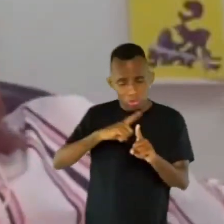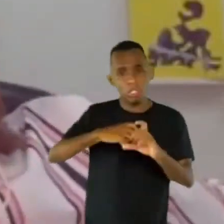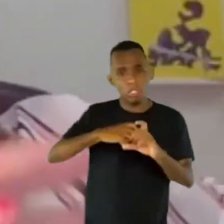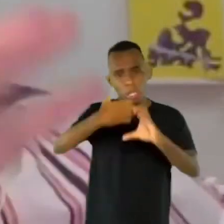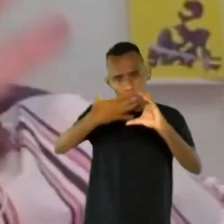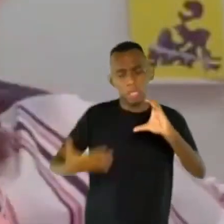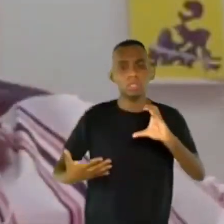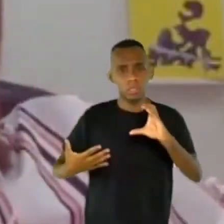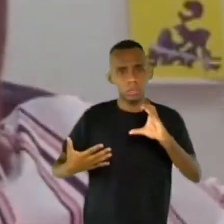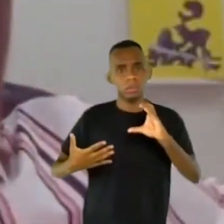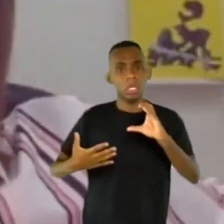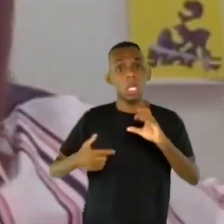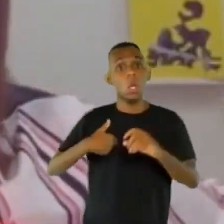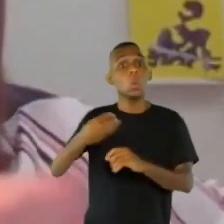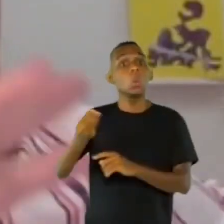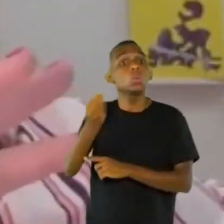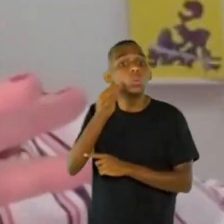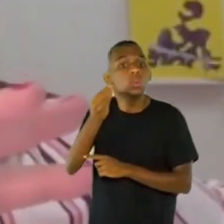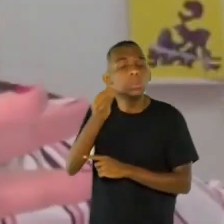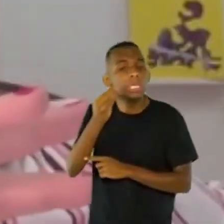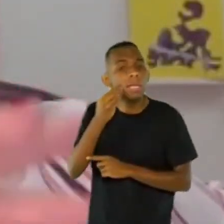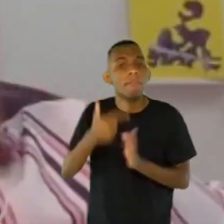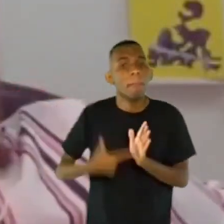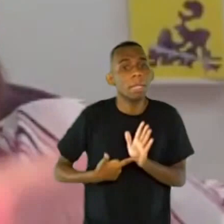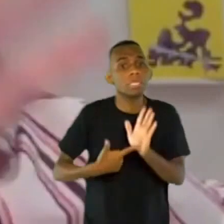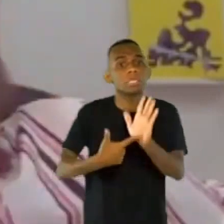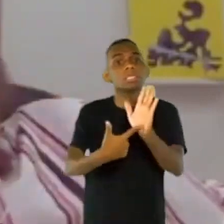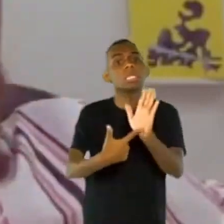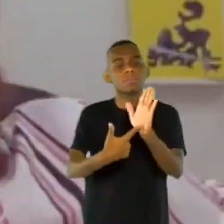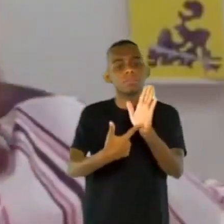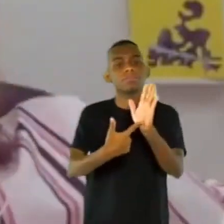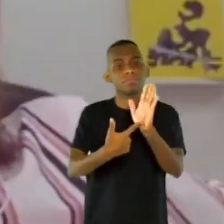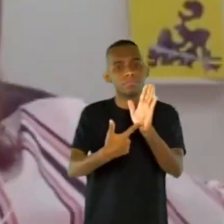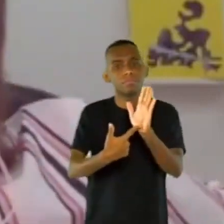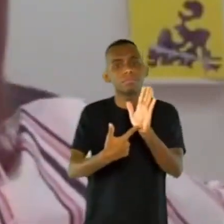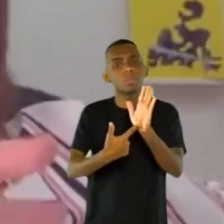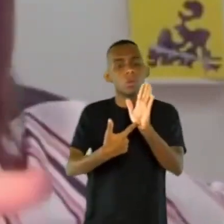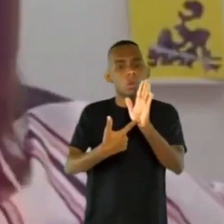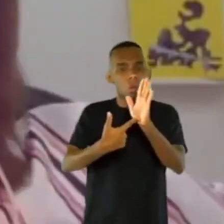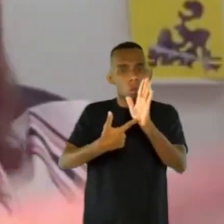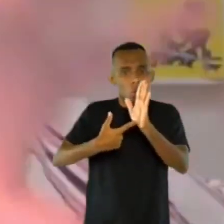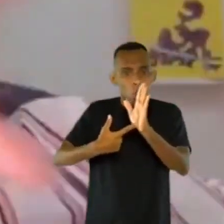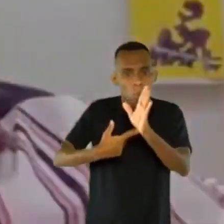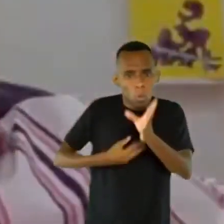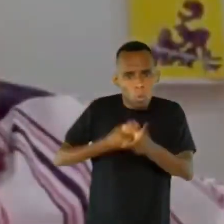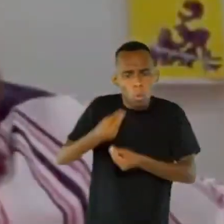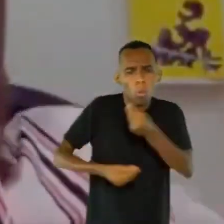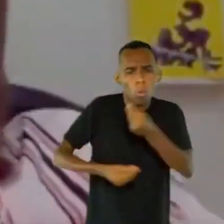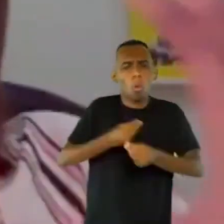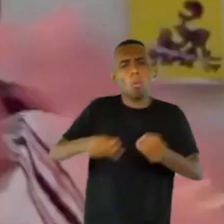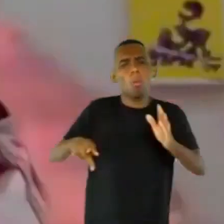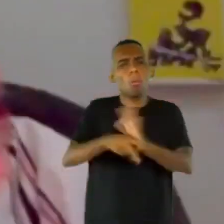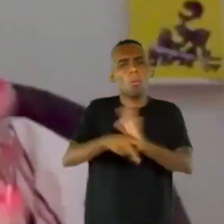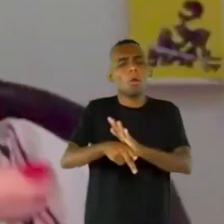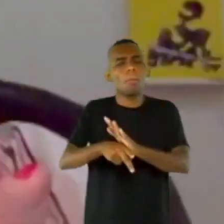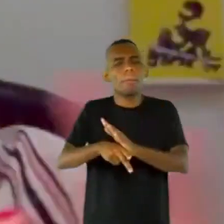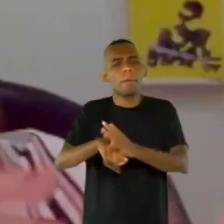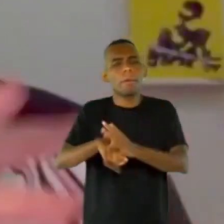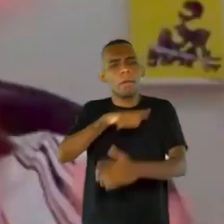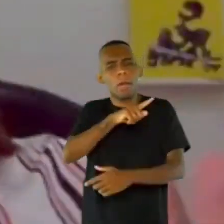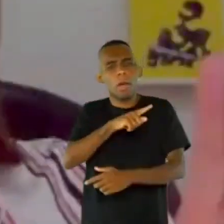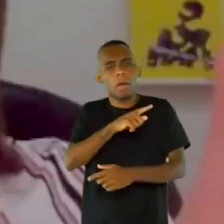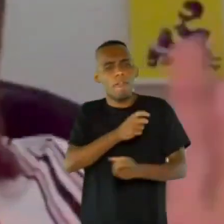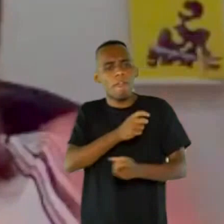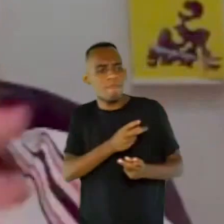Inferno, eu tentava retratar essa situação carioca do tráfico de drogas e como